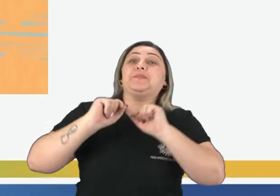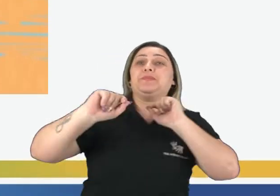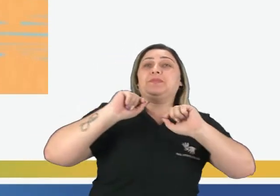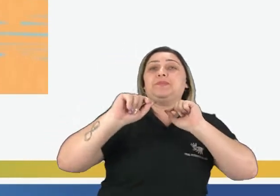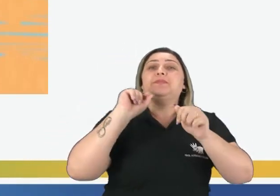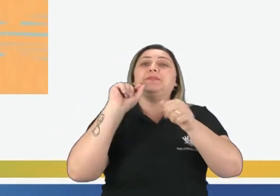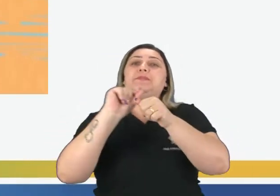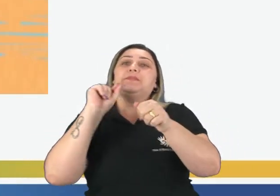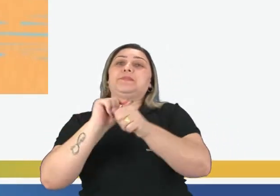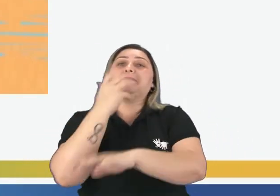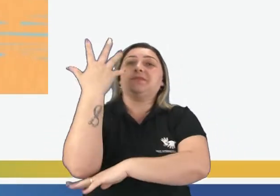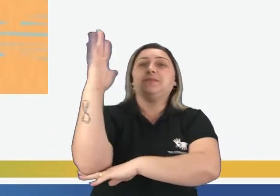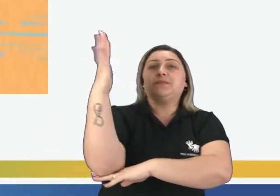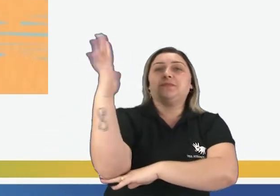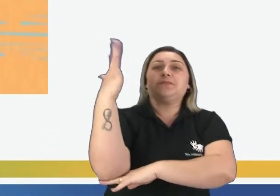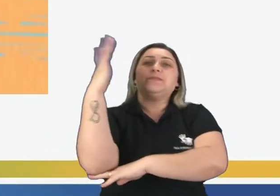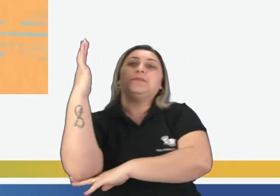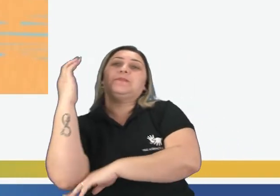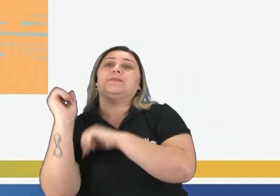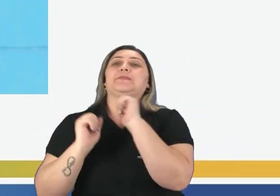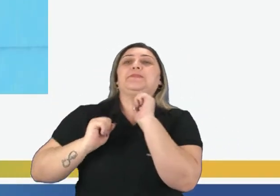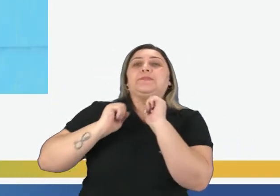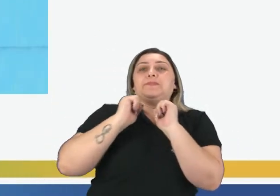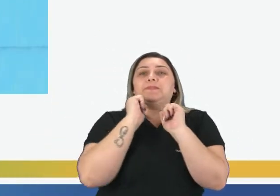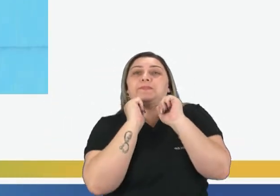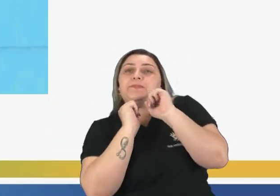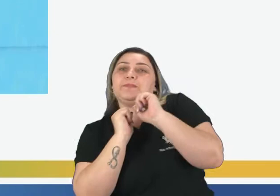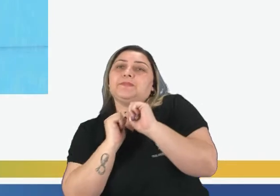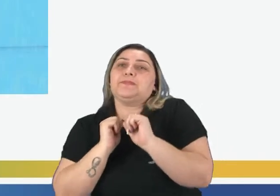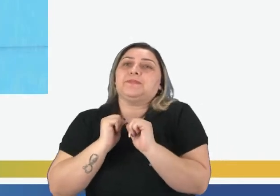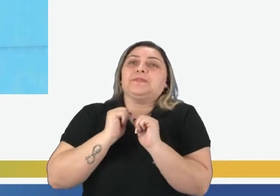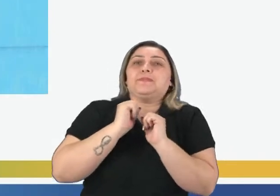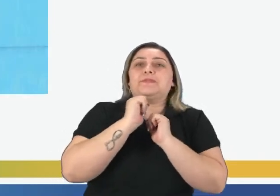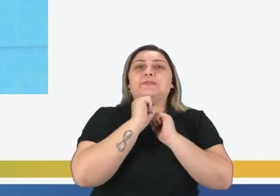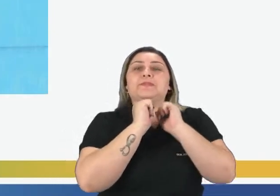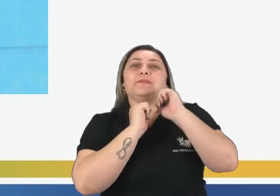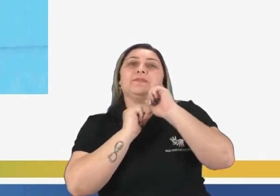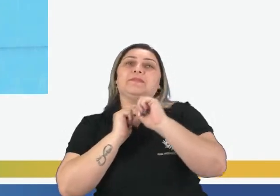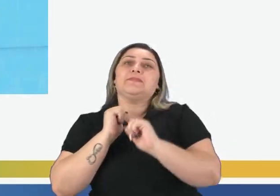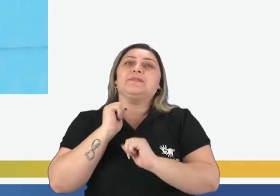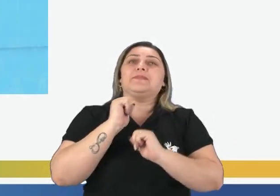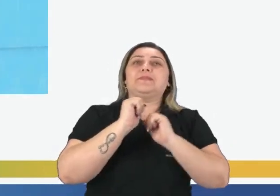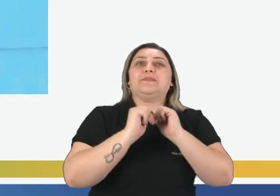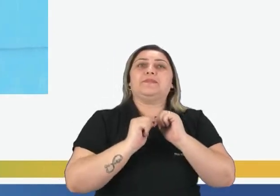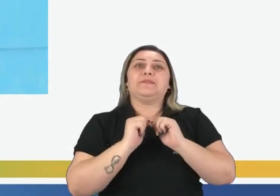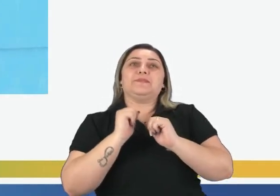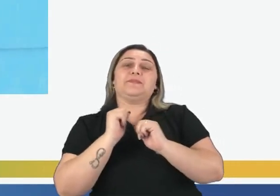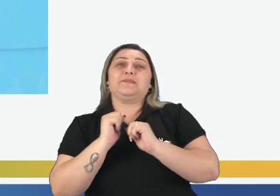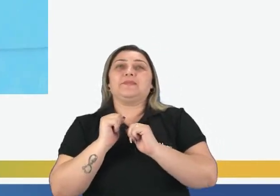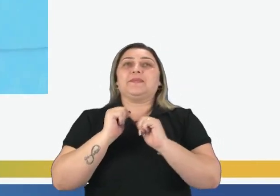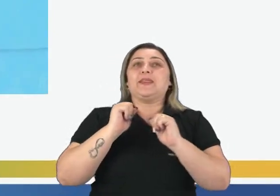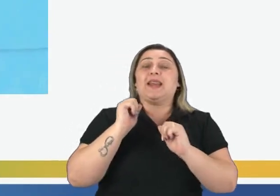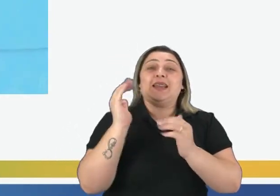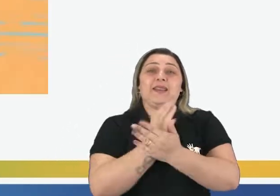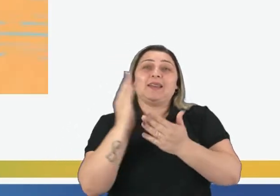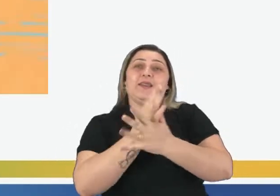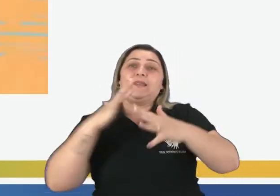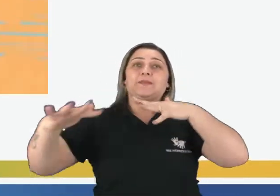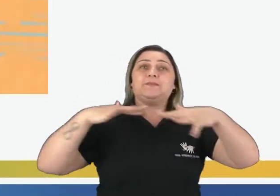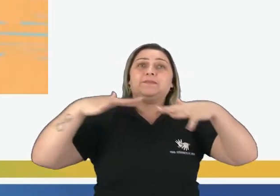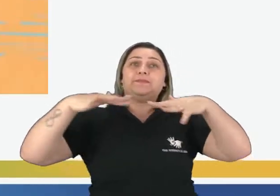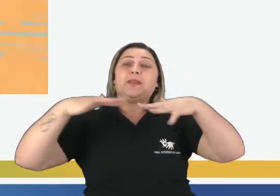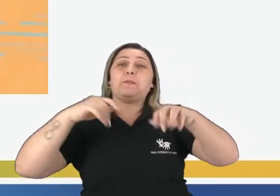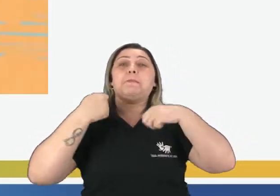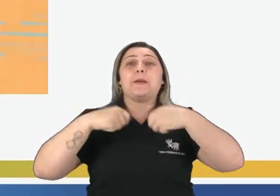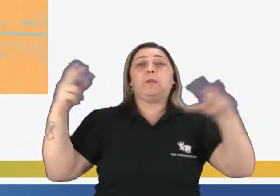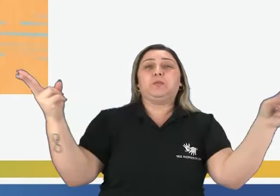que fazer pra uma planta se mexer? Só dá pra requebrar ou girar um bambolê. Posso também às vezes balançar, mas precisa